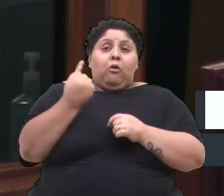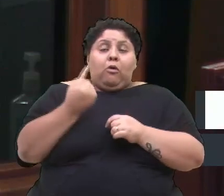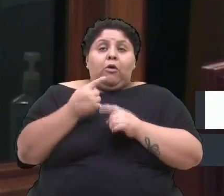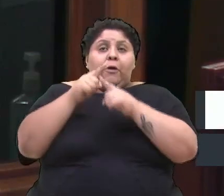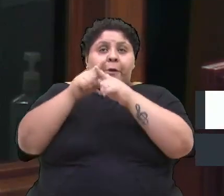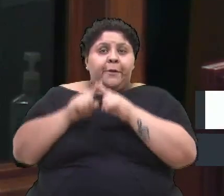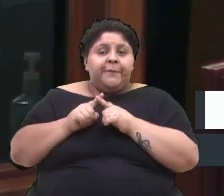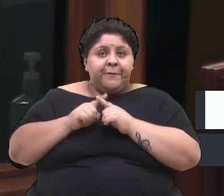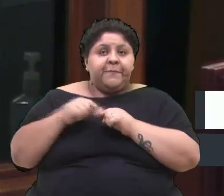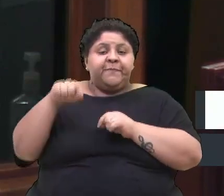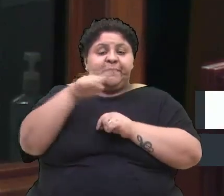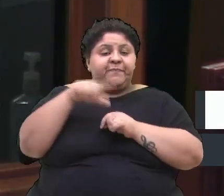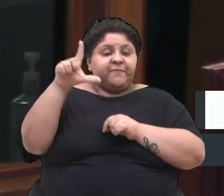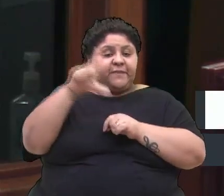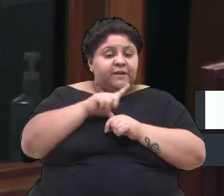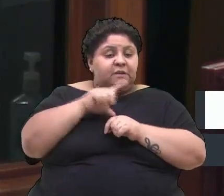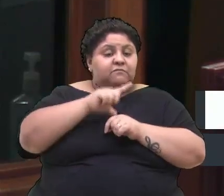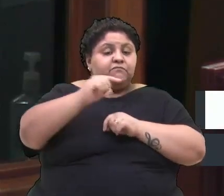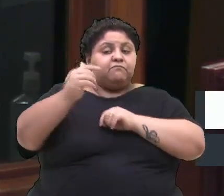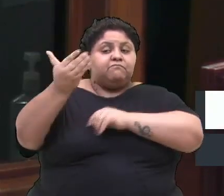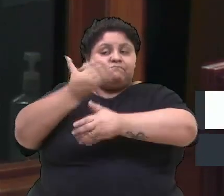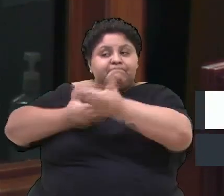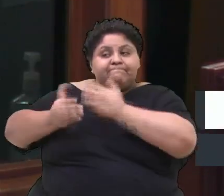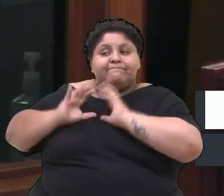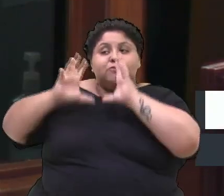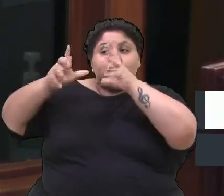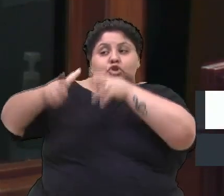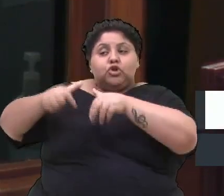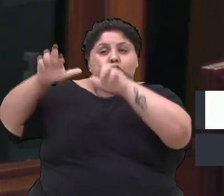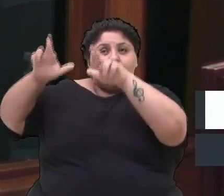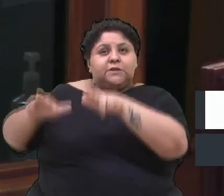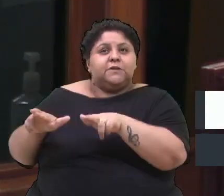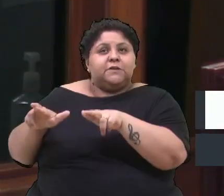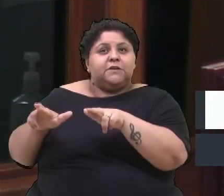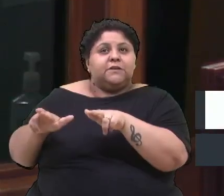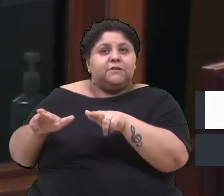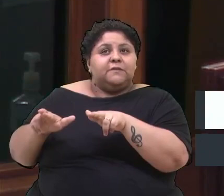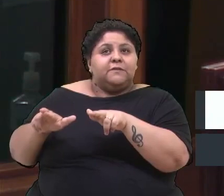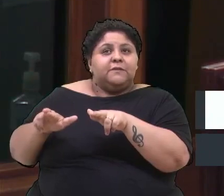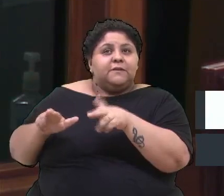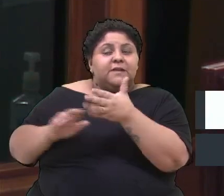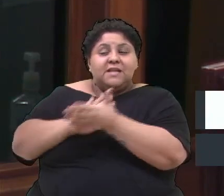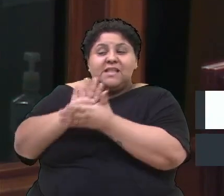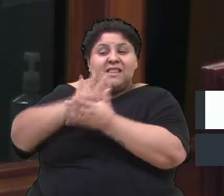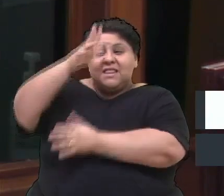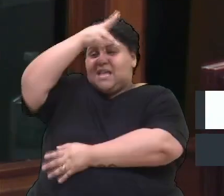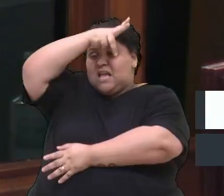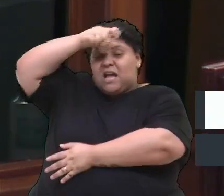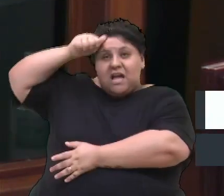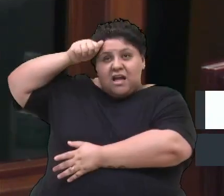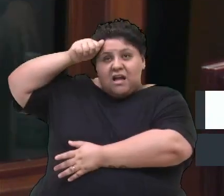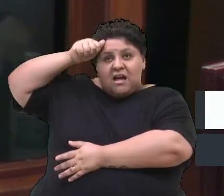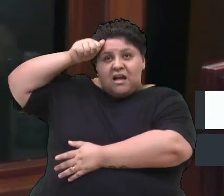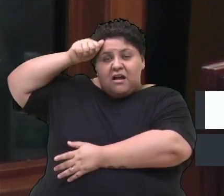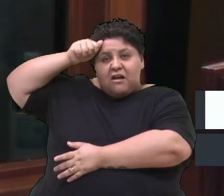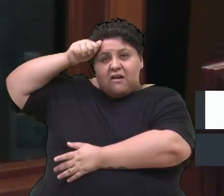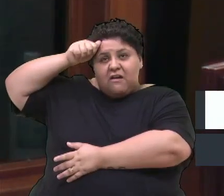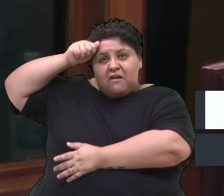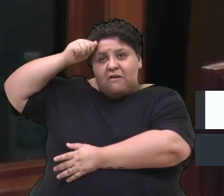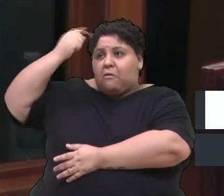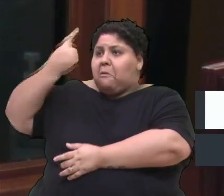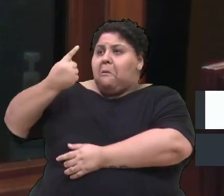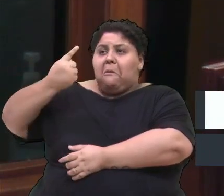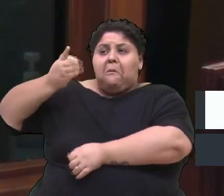é nós termos que atender toda a região e nem o município, ou tem um município que